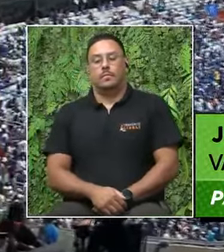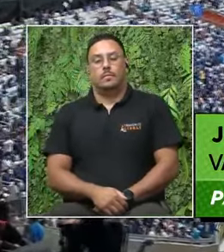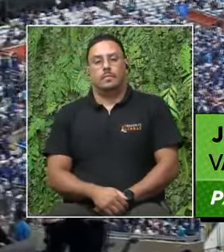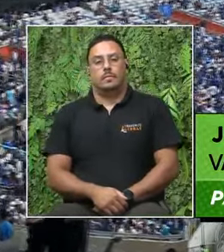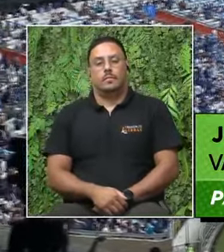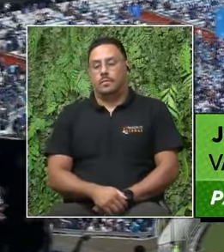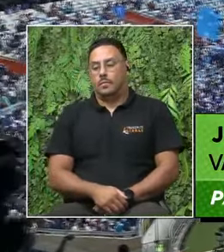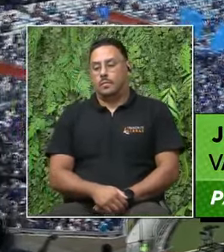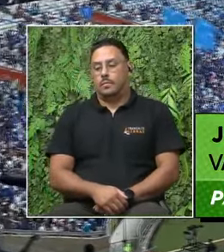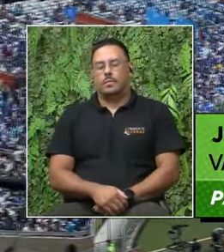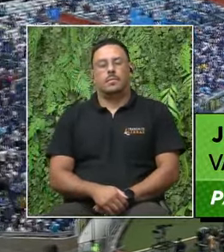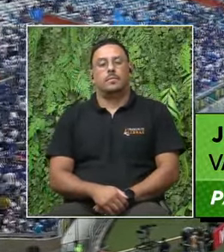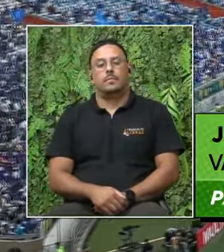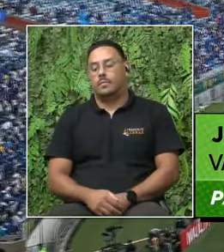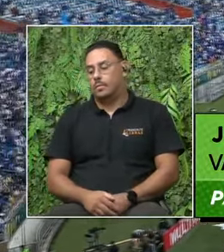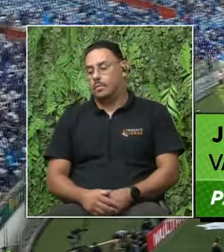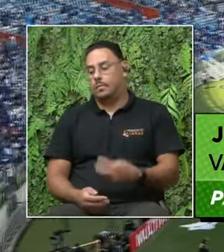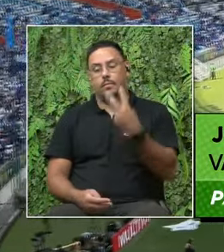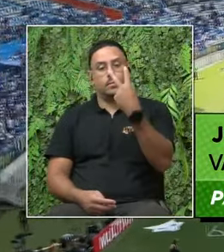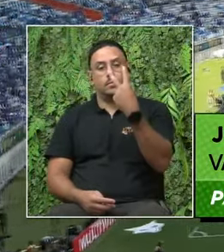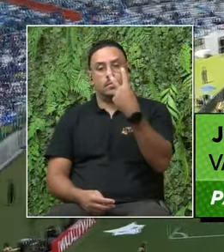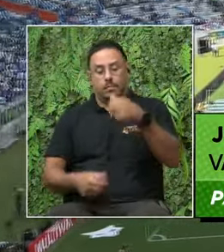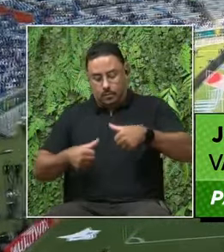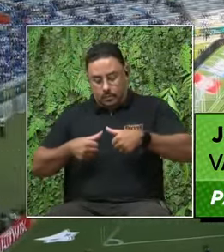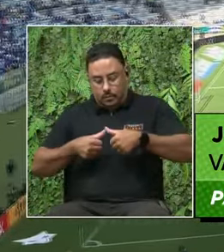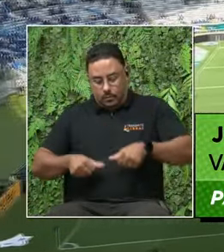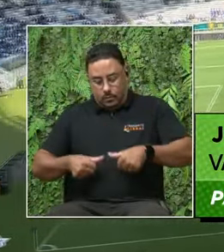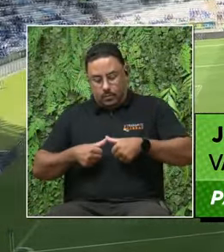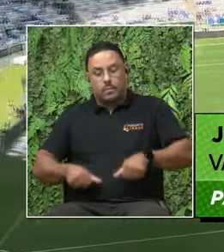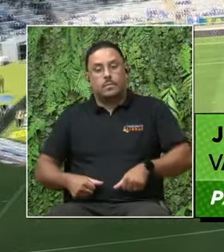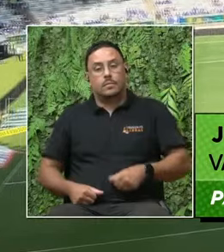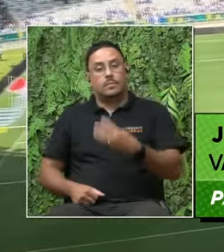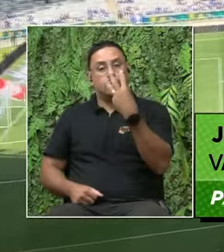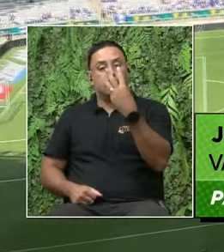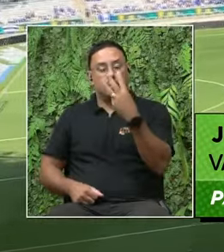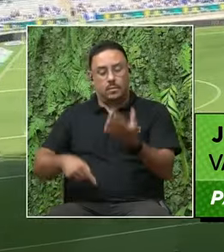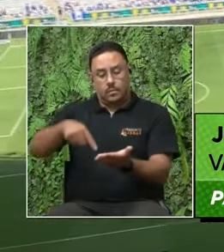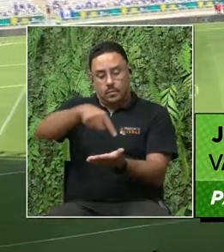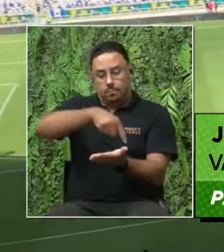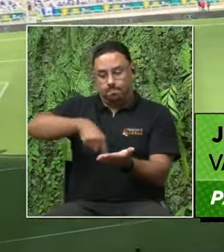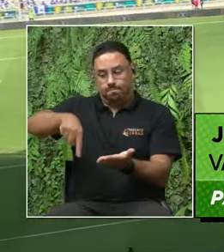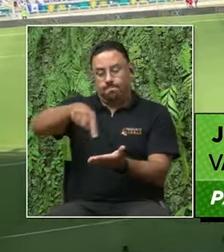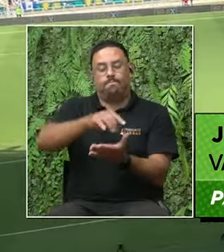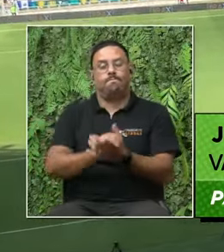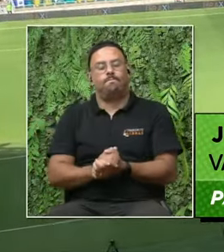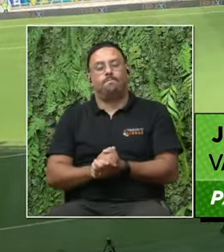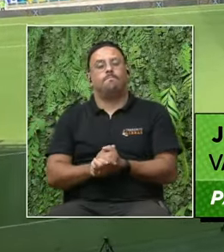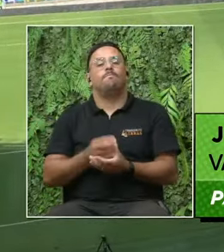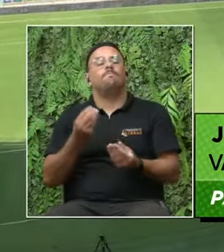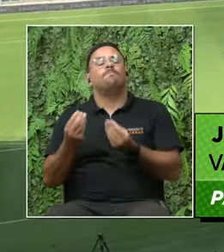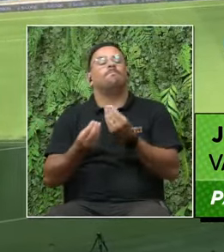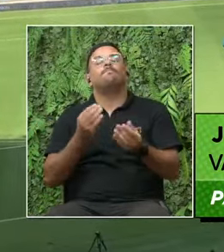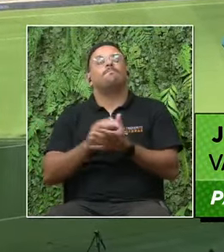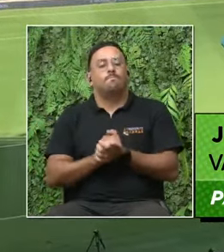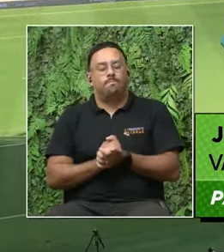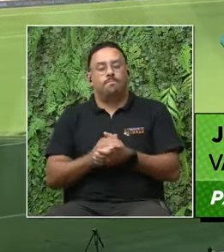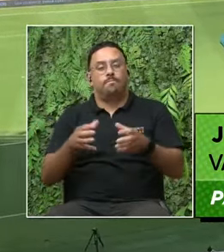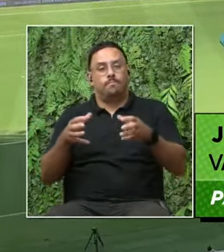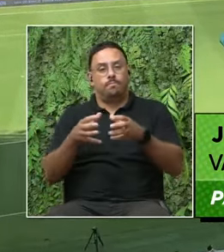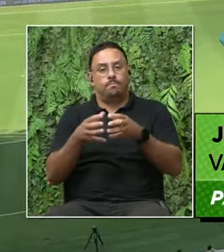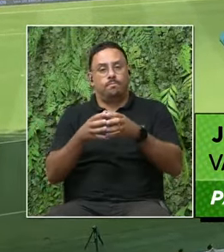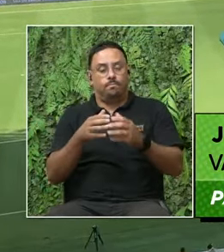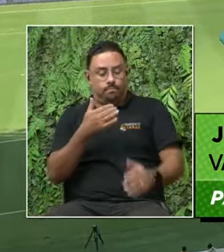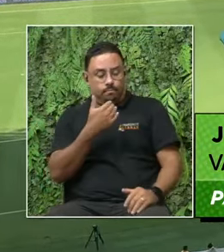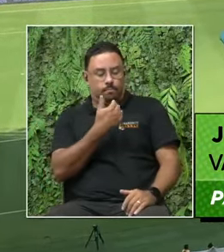Mineiro dois zagueiros e três volantes Bob faria assim vem o time do